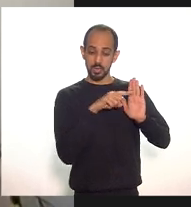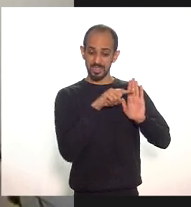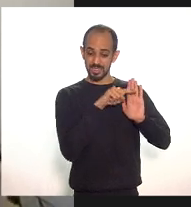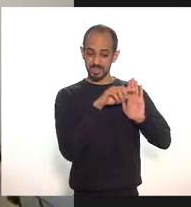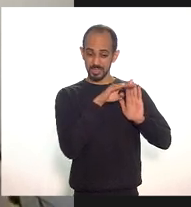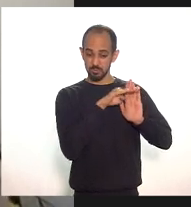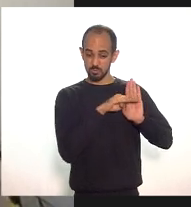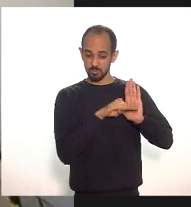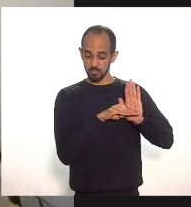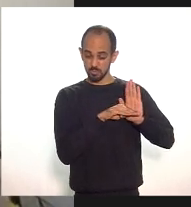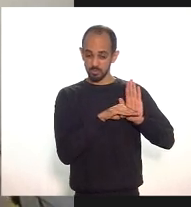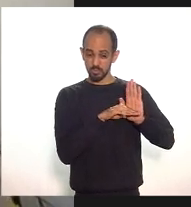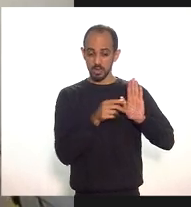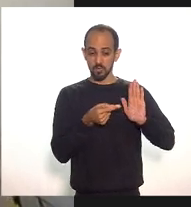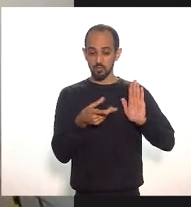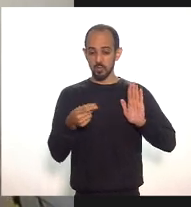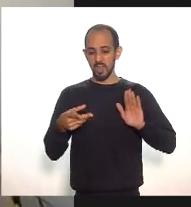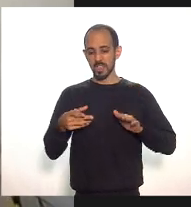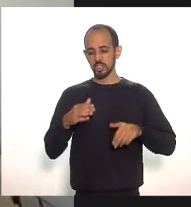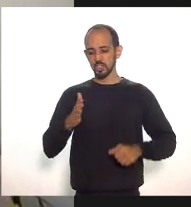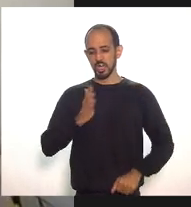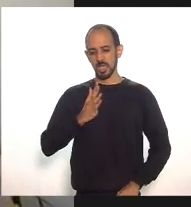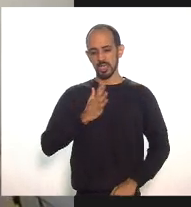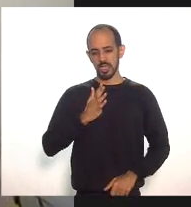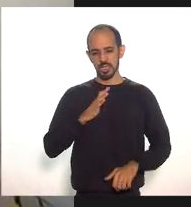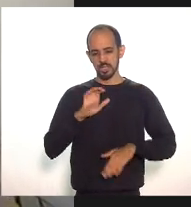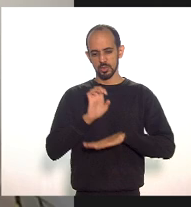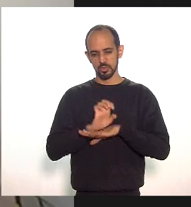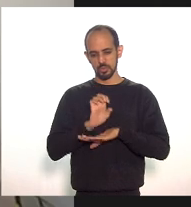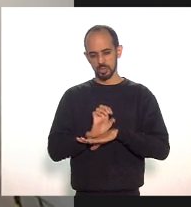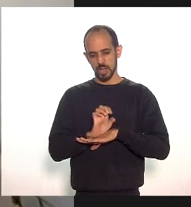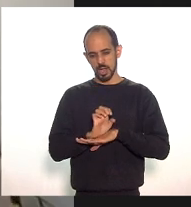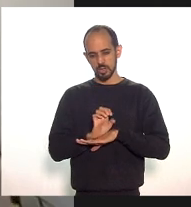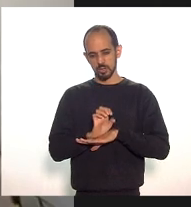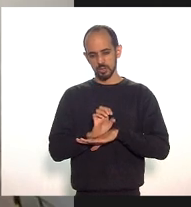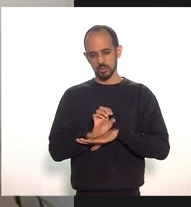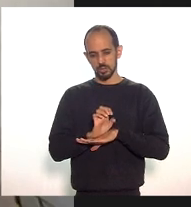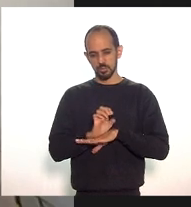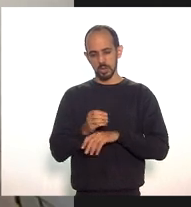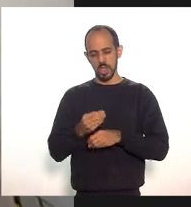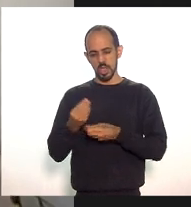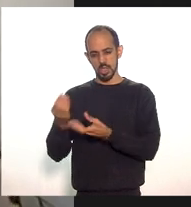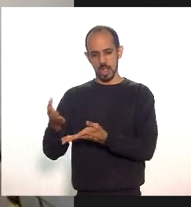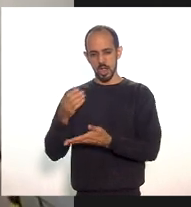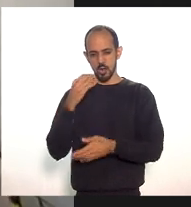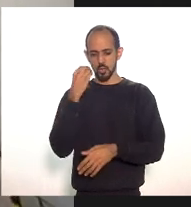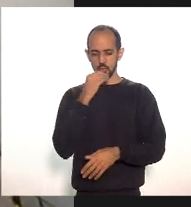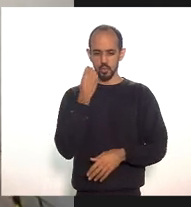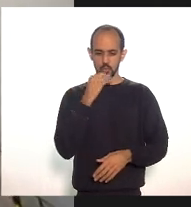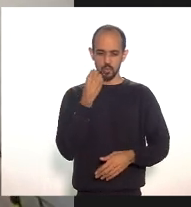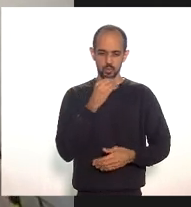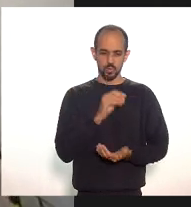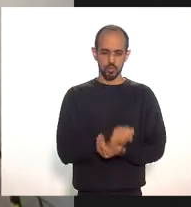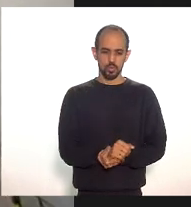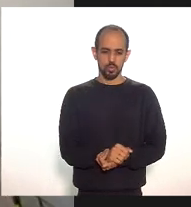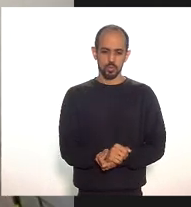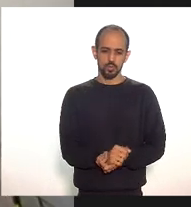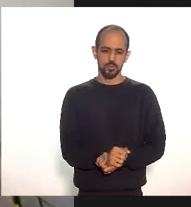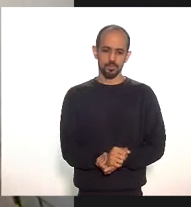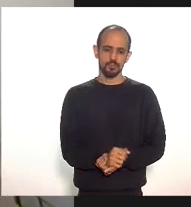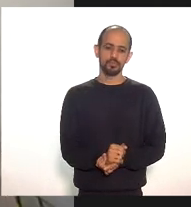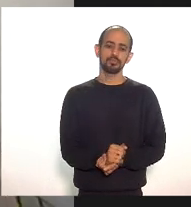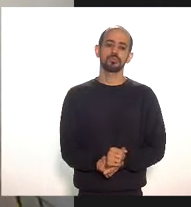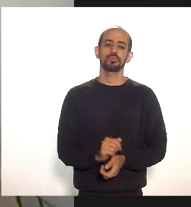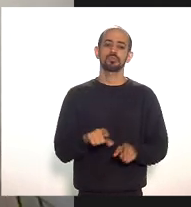riquezas do nosso Estado para submeter ao lucro submeter à